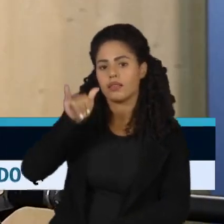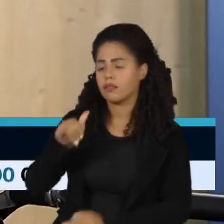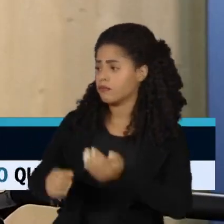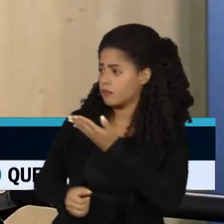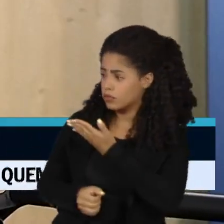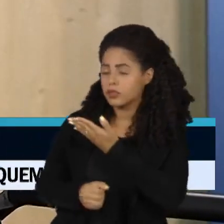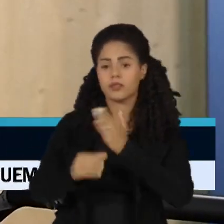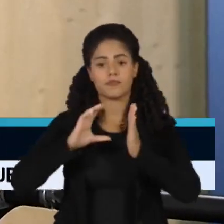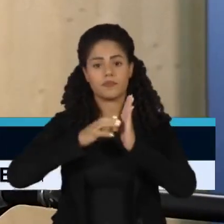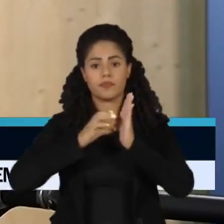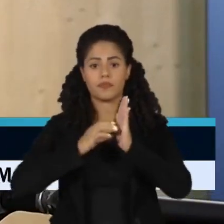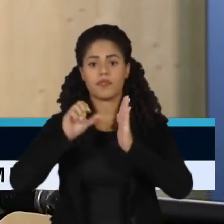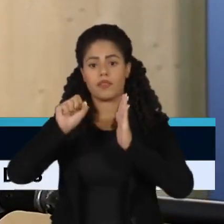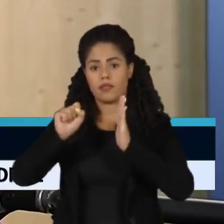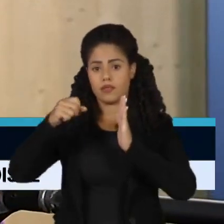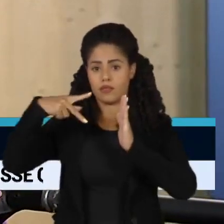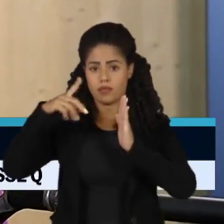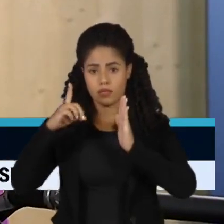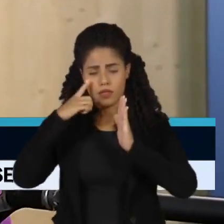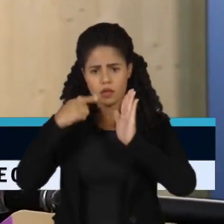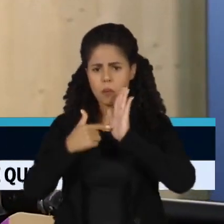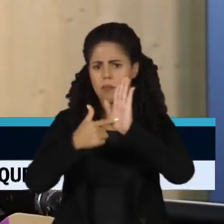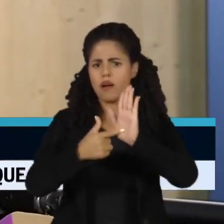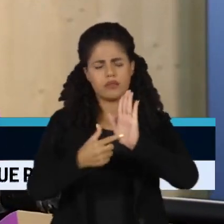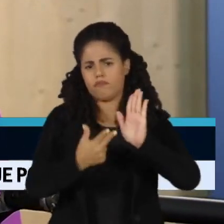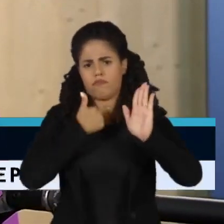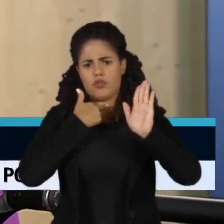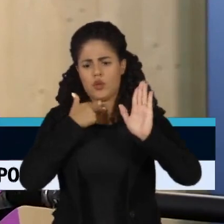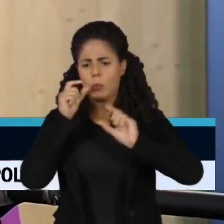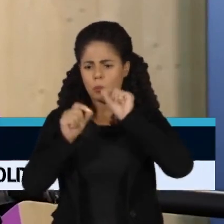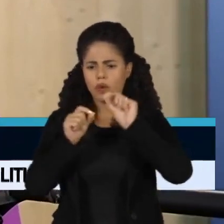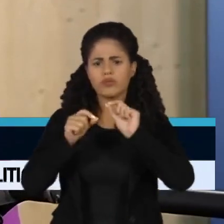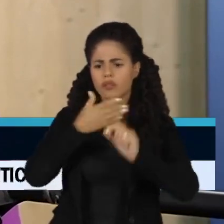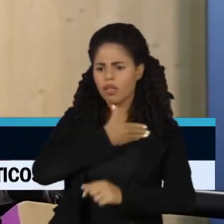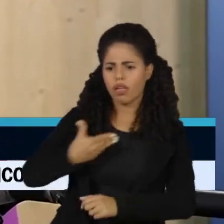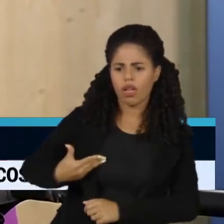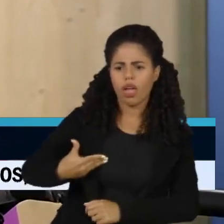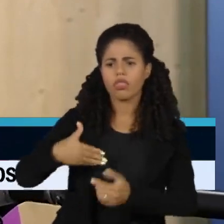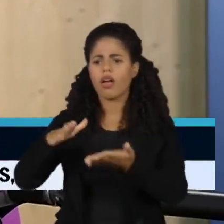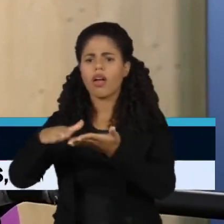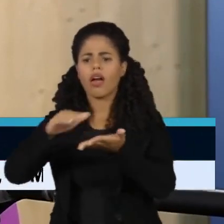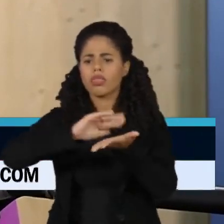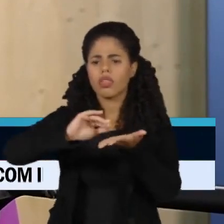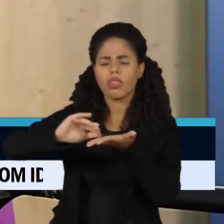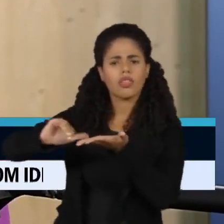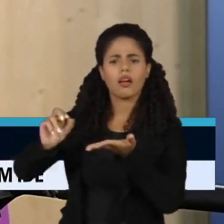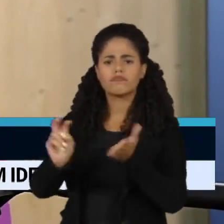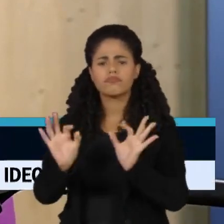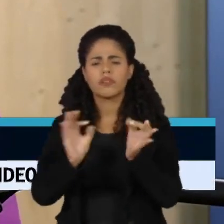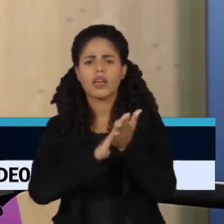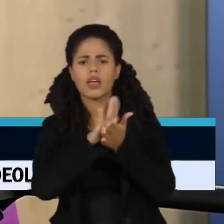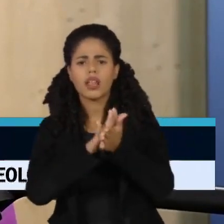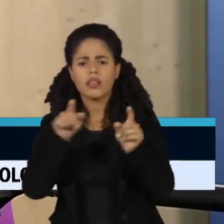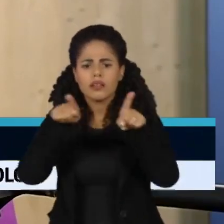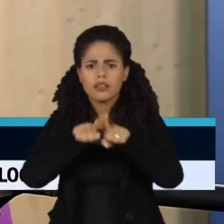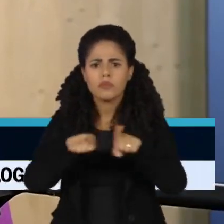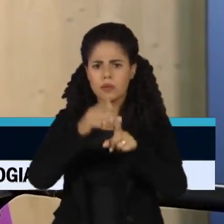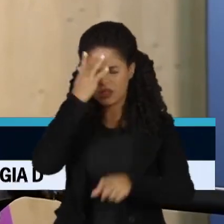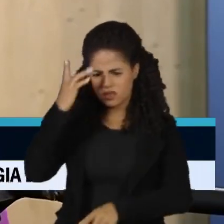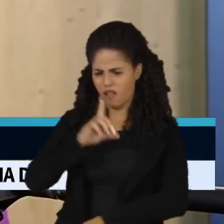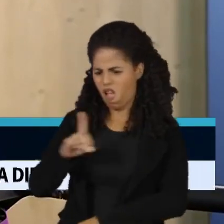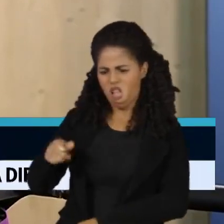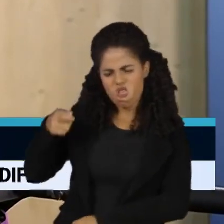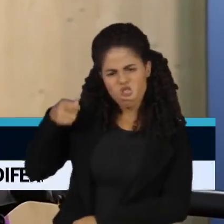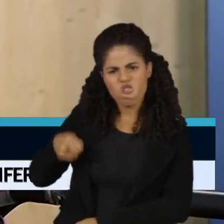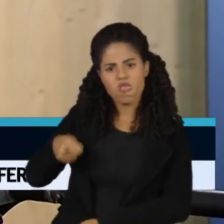SPD ela argumentou que não se pode permitir que o estado seja sabotado por dentro e que a presença de extremistas